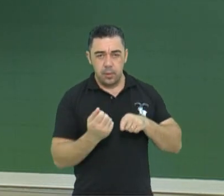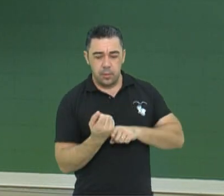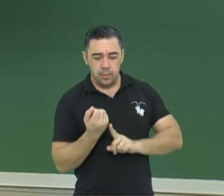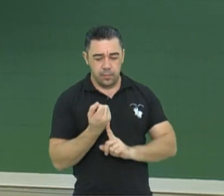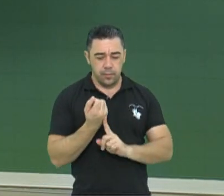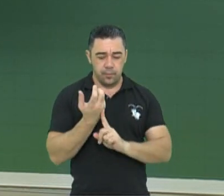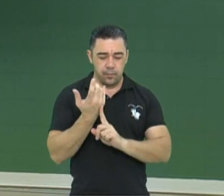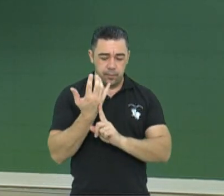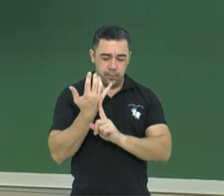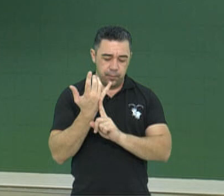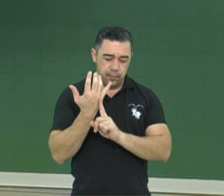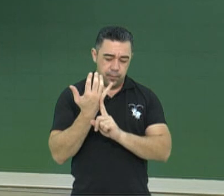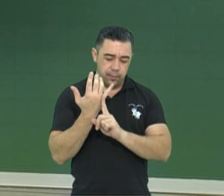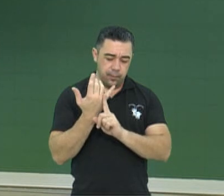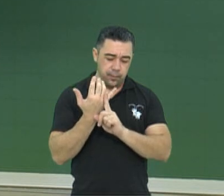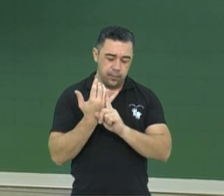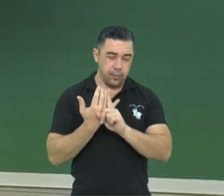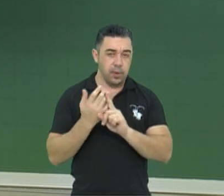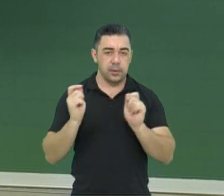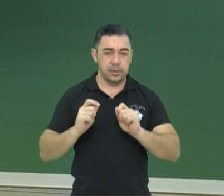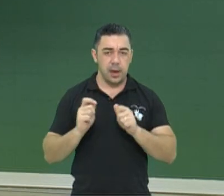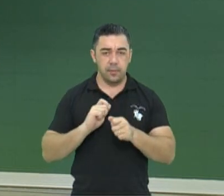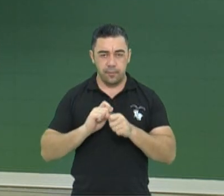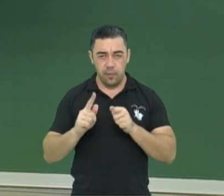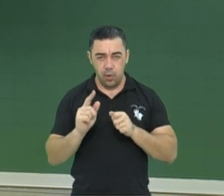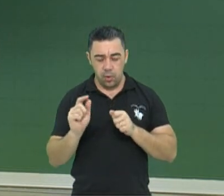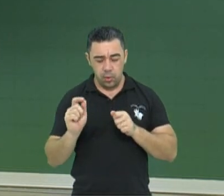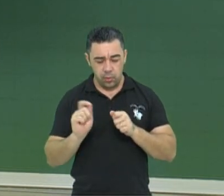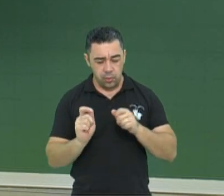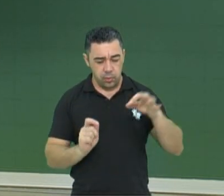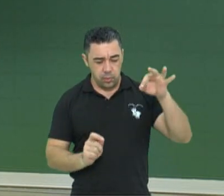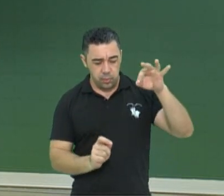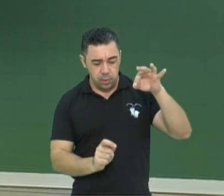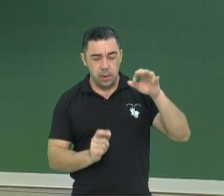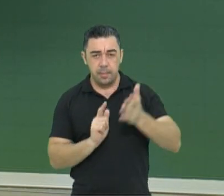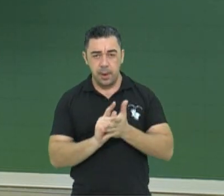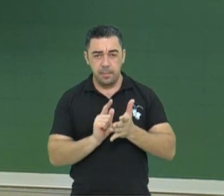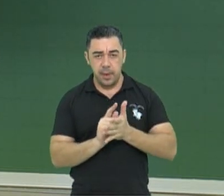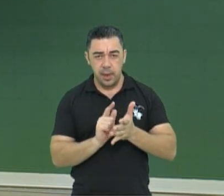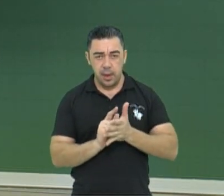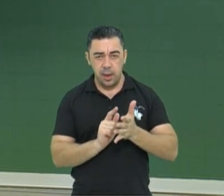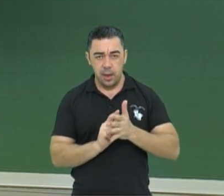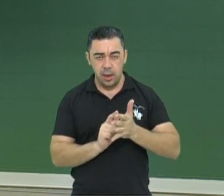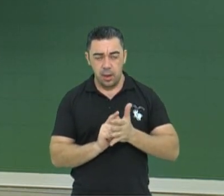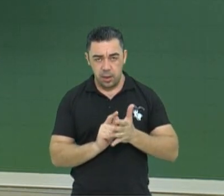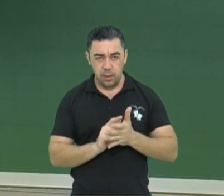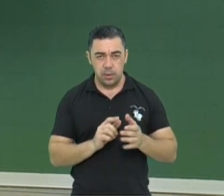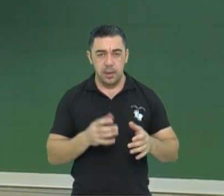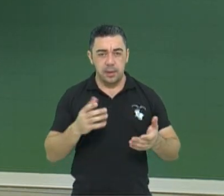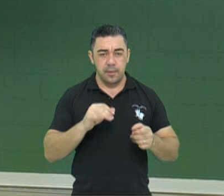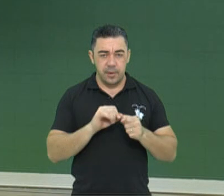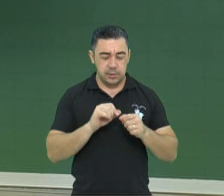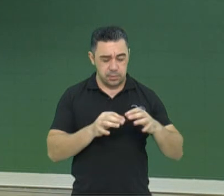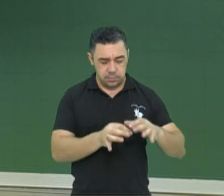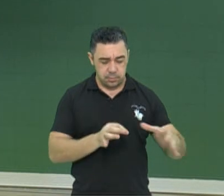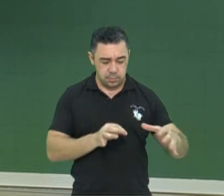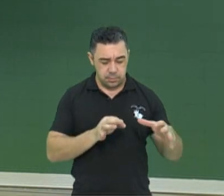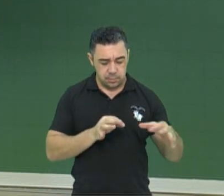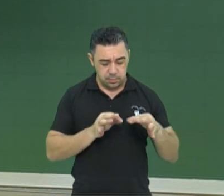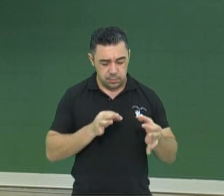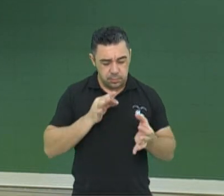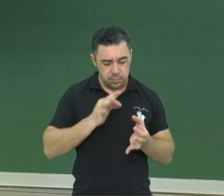queimar vários elementos com aquele fósforo. Então, quer dizer, existe a interação da pessoa pegar aquele objeto, abrir aquele objeto, pegar o fósforo,